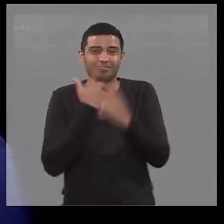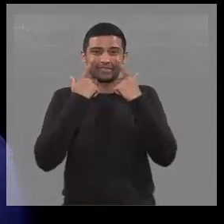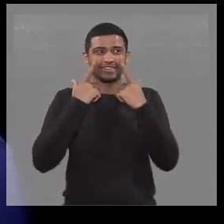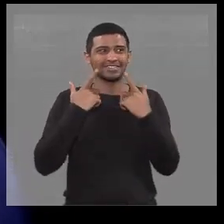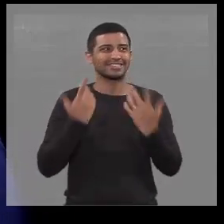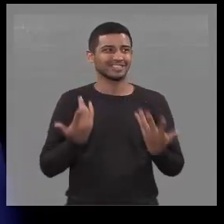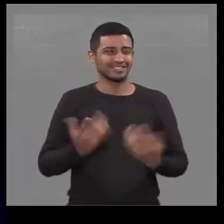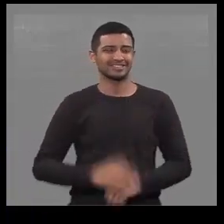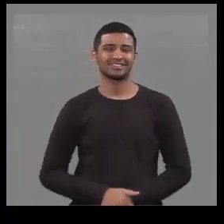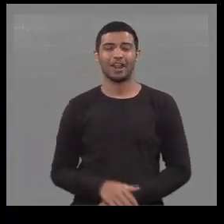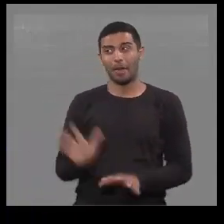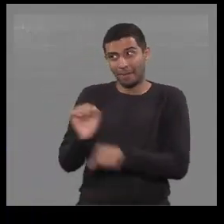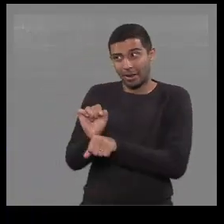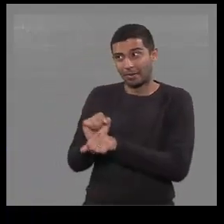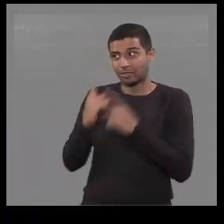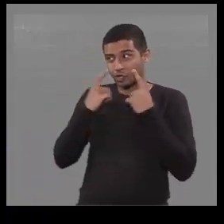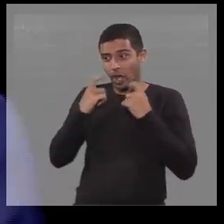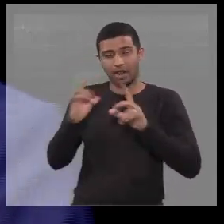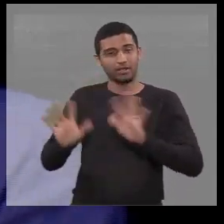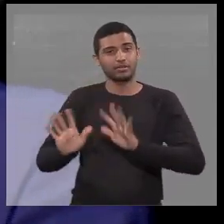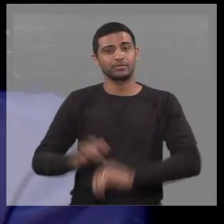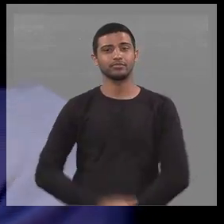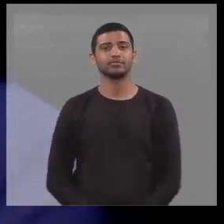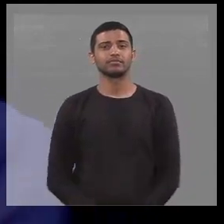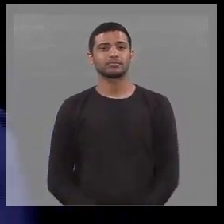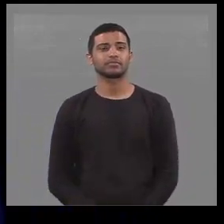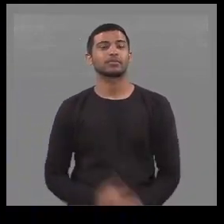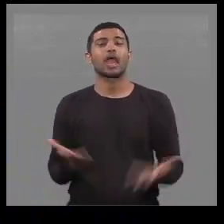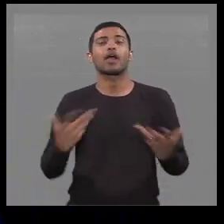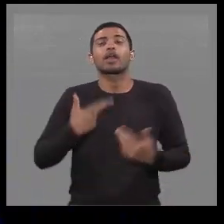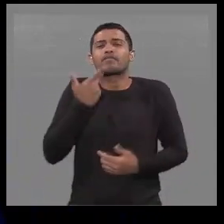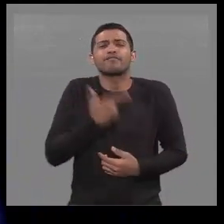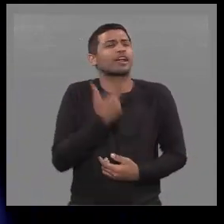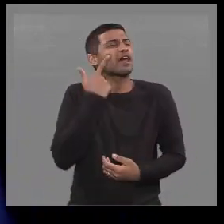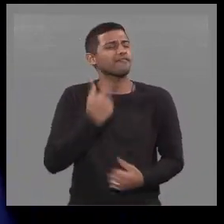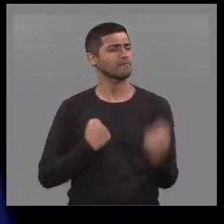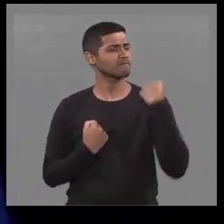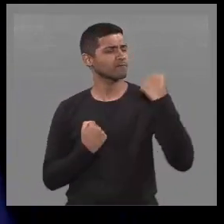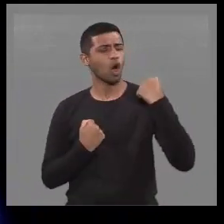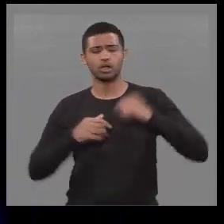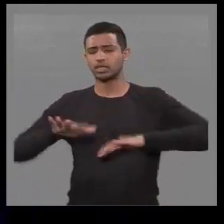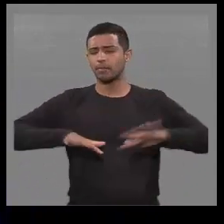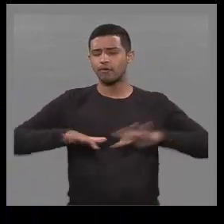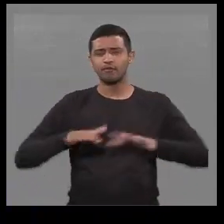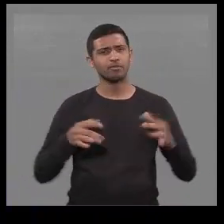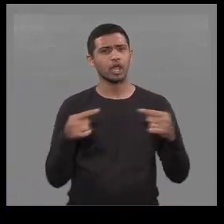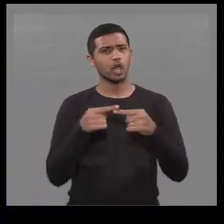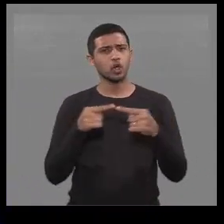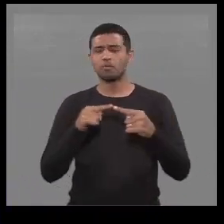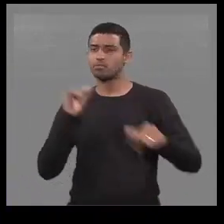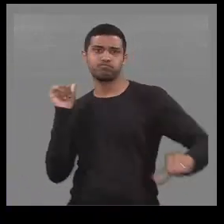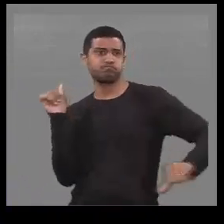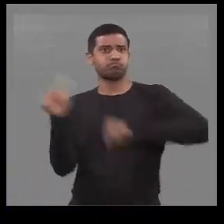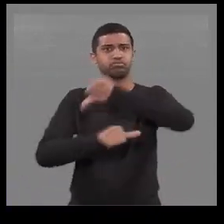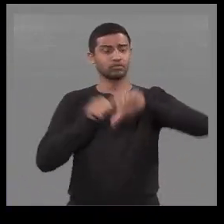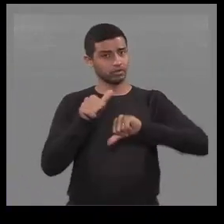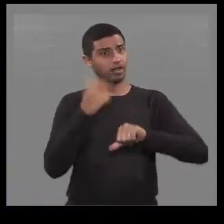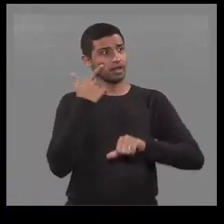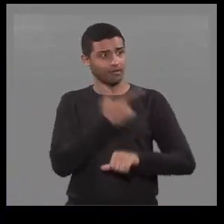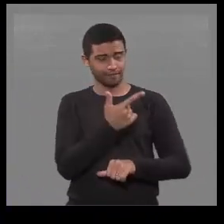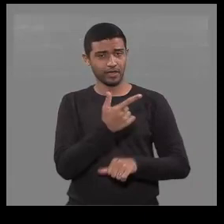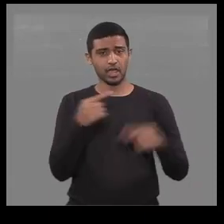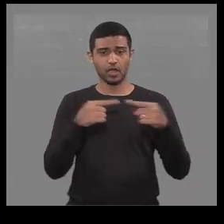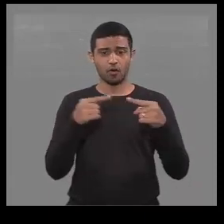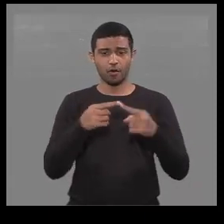emocionada. Não vamos começar não, daqui a pouco a gente chora. Vamos falar dessa força, desse movimento que é uma